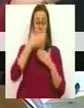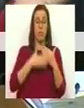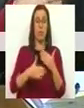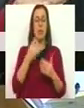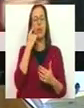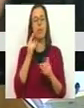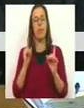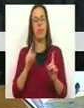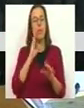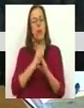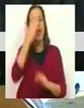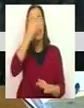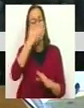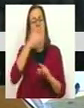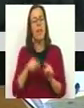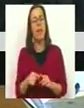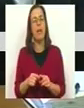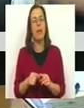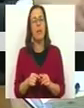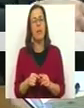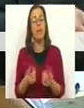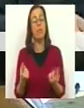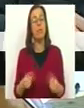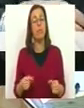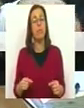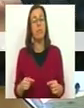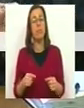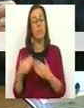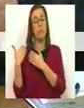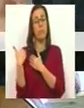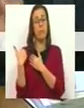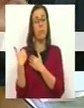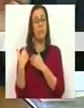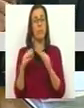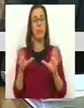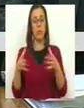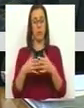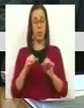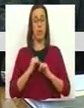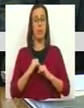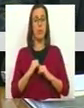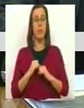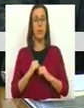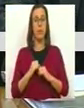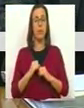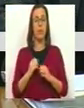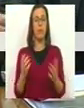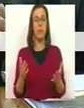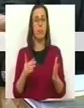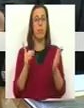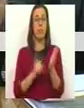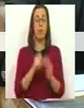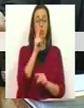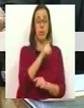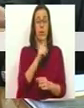dias, particularmente nestes últimos dias, há responsáveis de comunidades nossas, quer dos